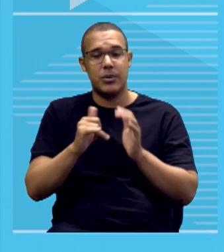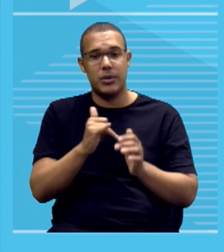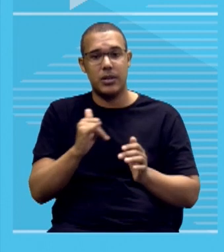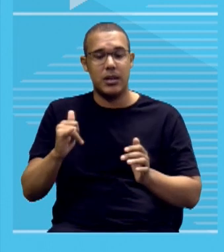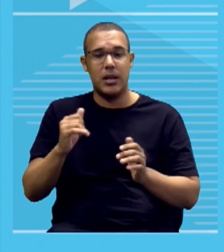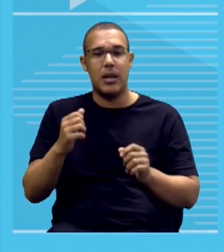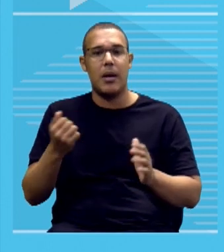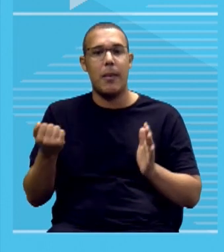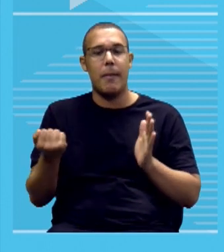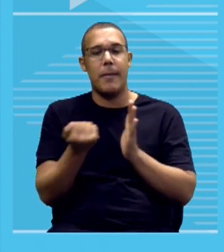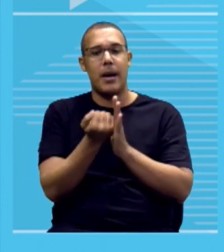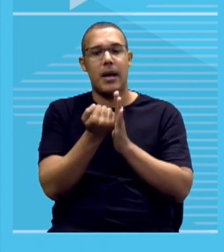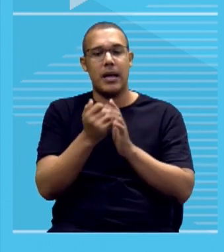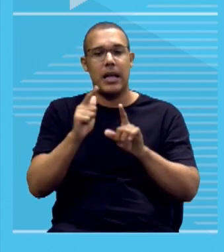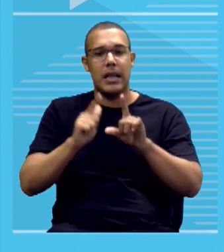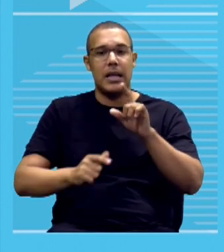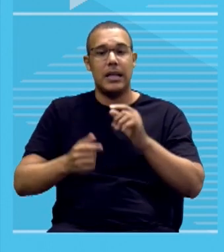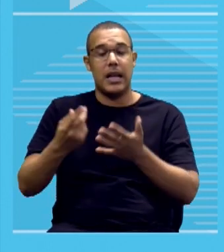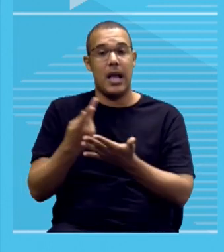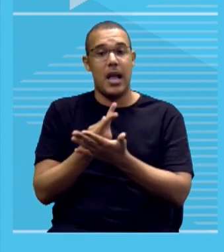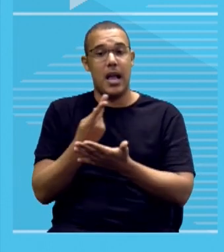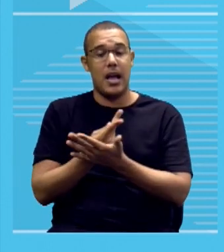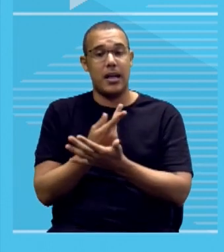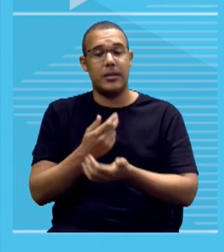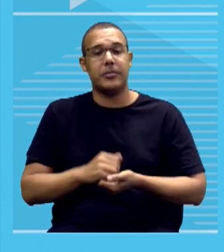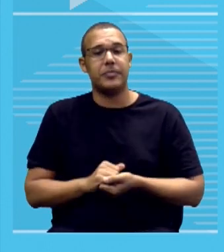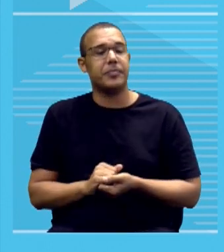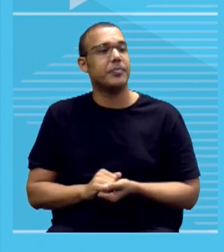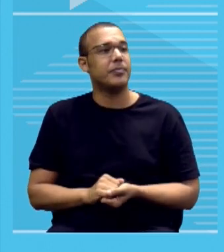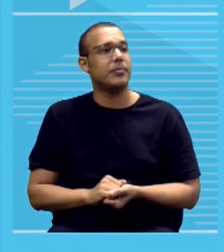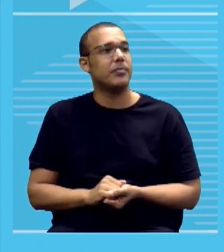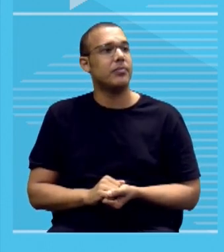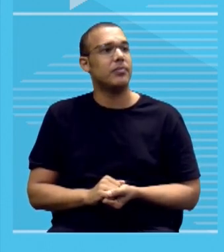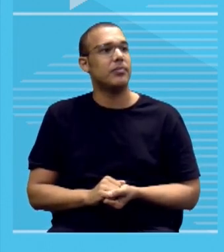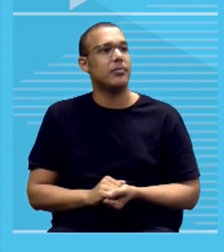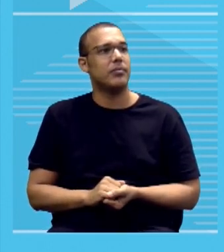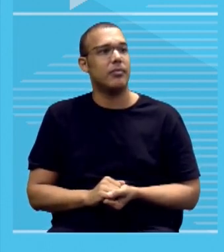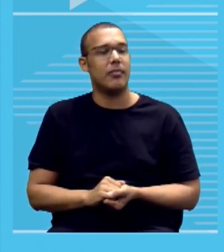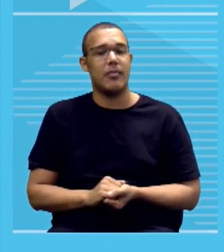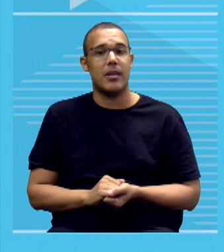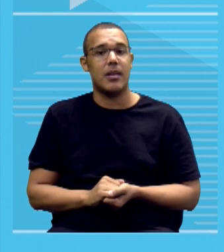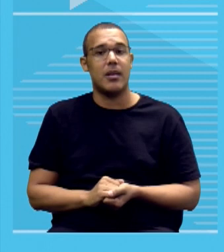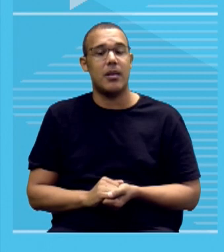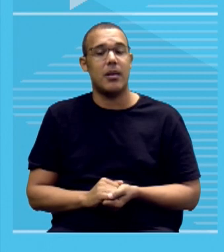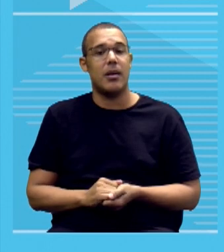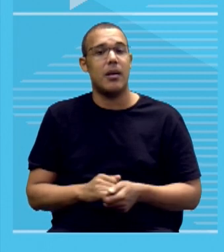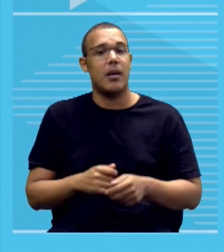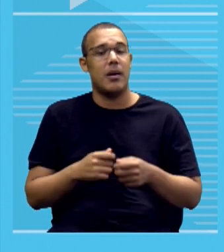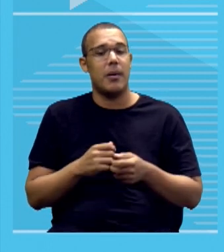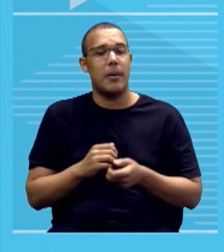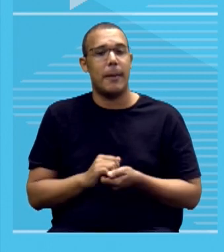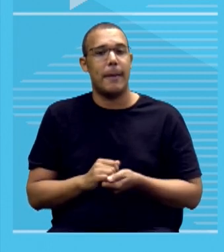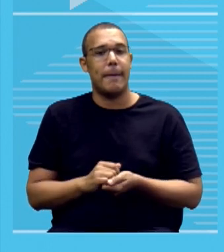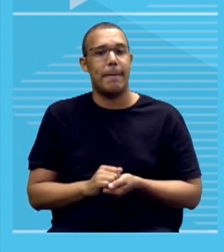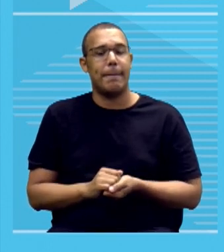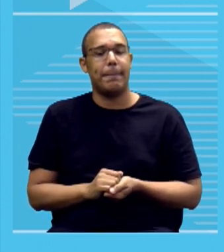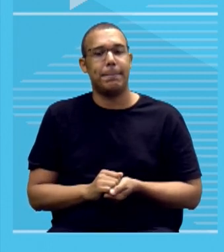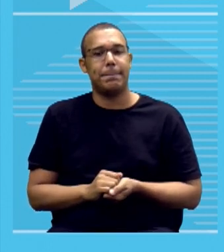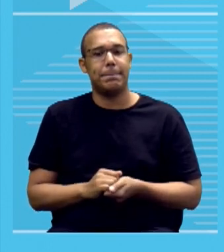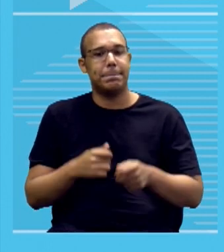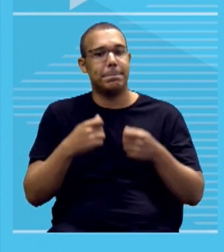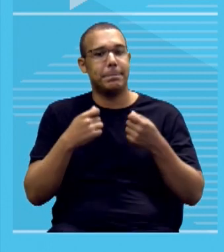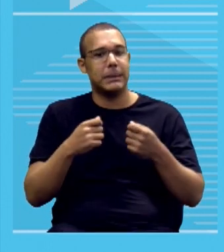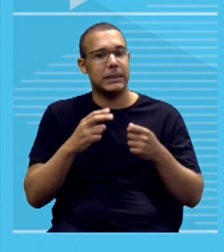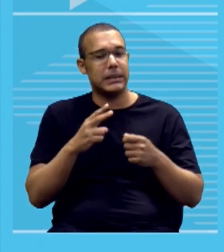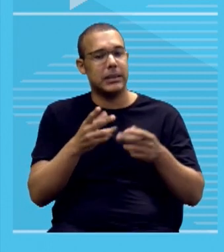alternativa incorreta. Olha aí a pegadinha. Sempre tenham essa ideia aí de